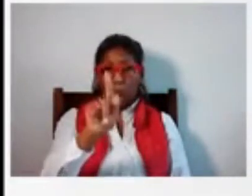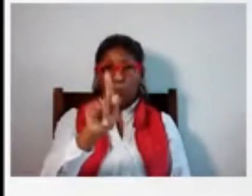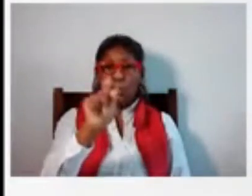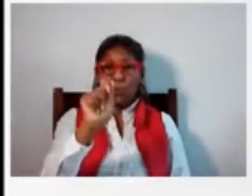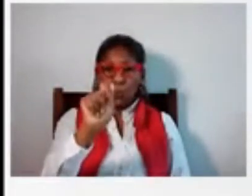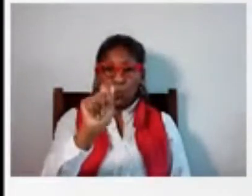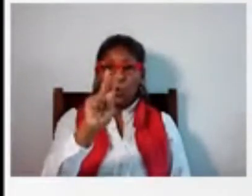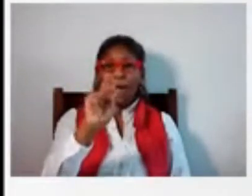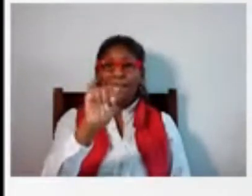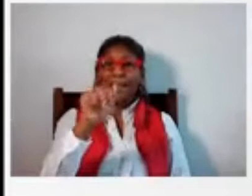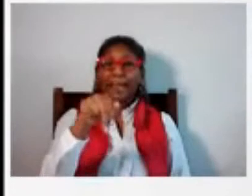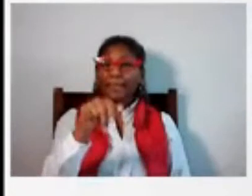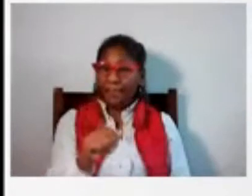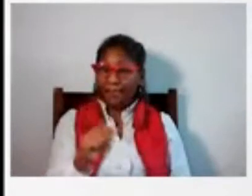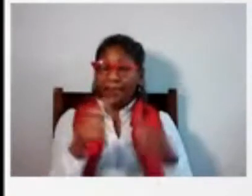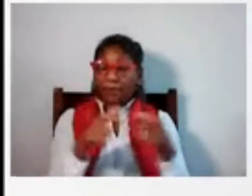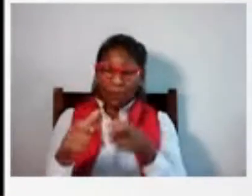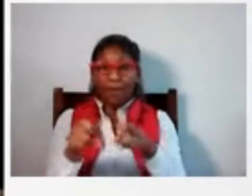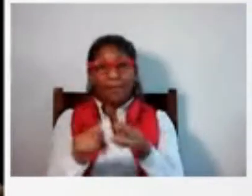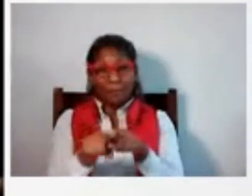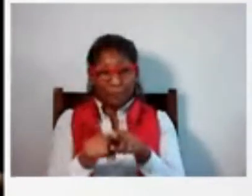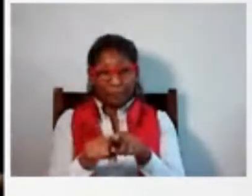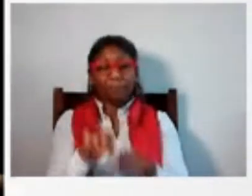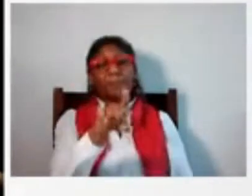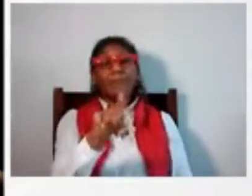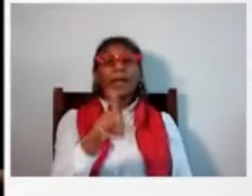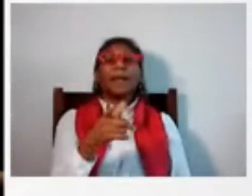livres, aqui embaixo, os pacientes informados,